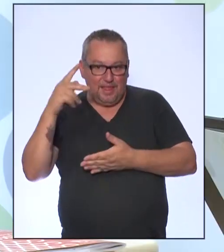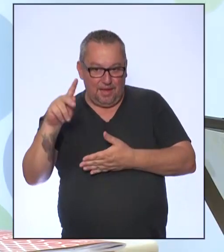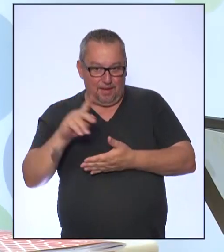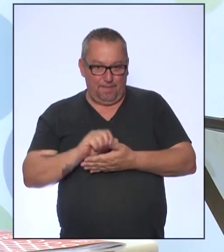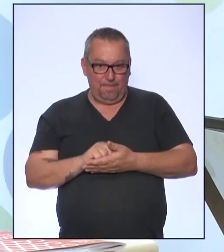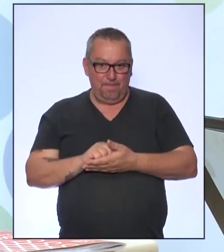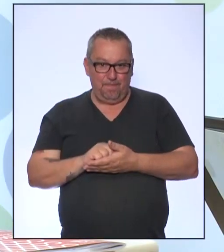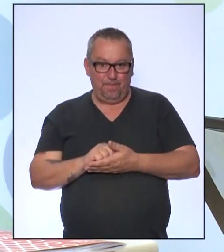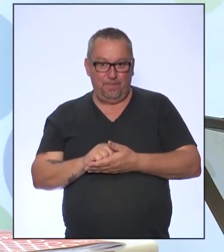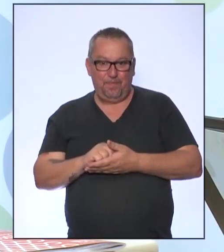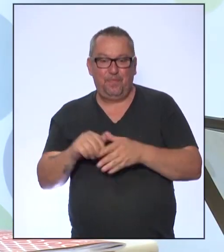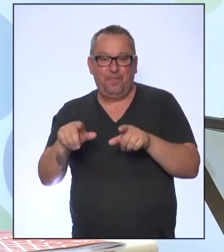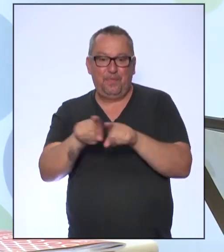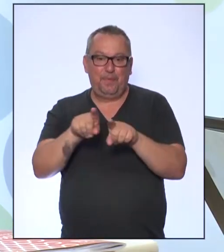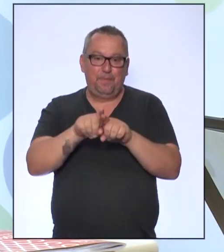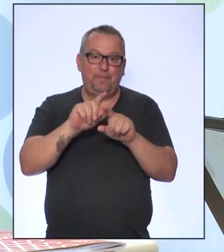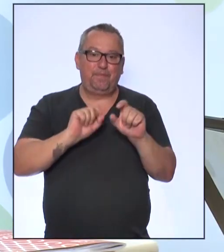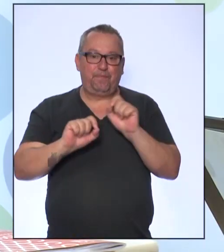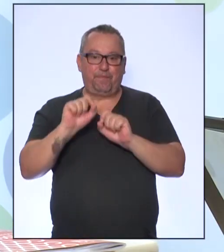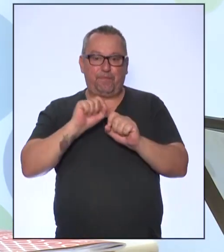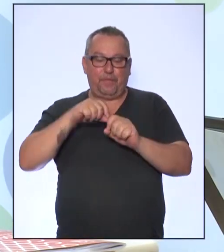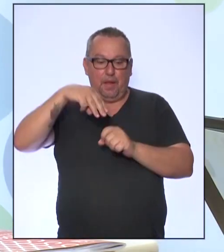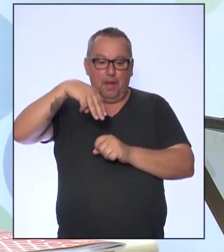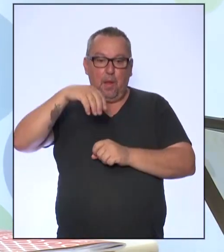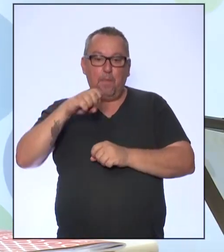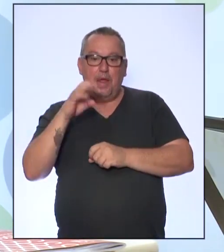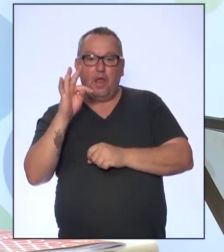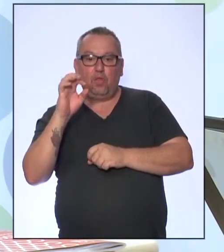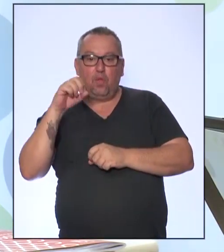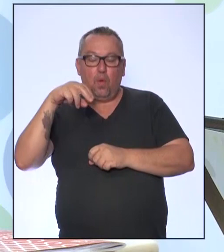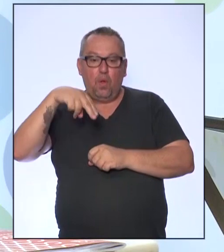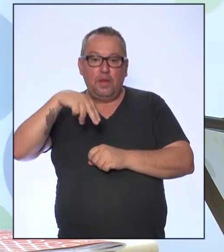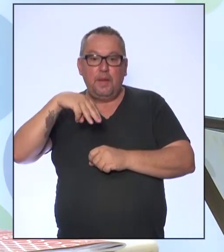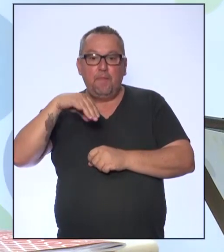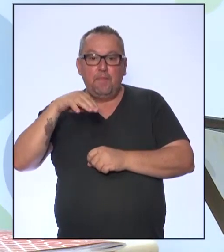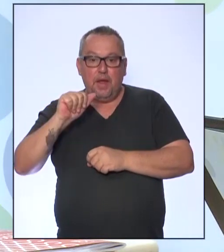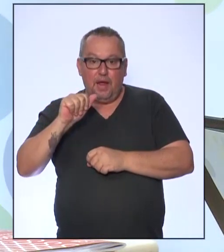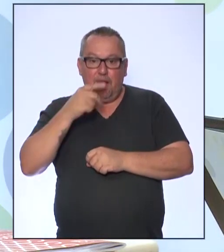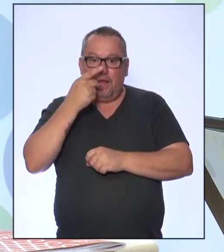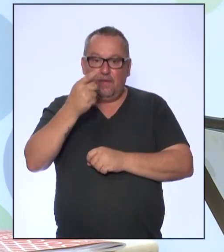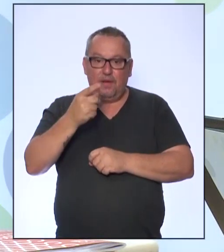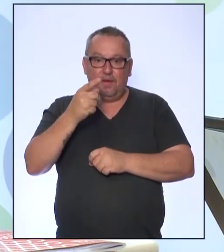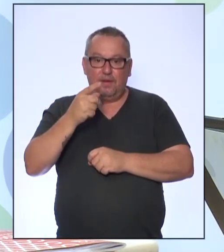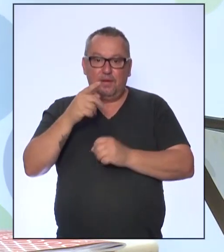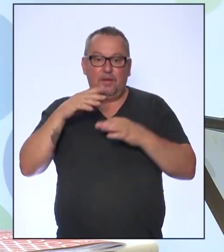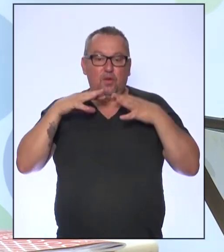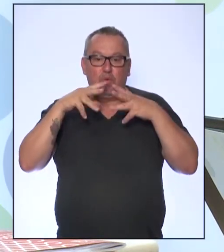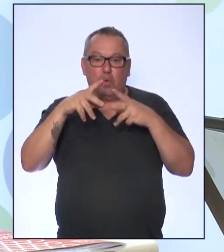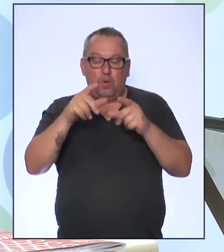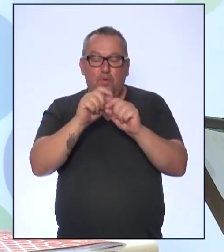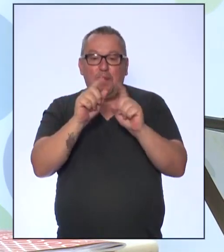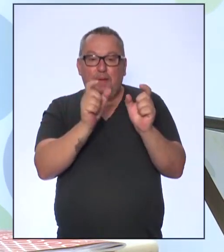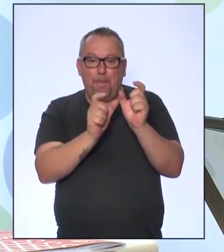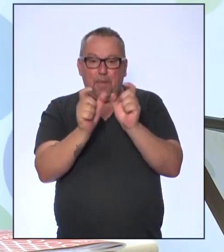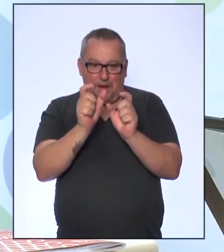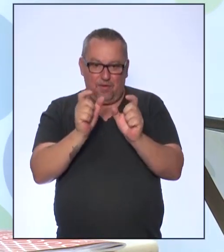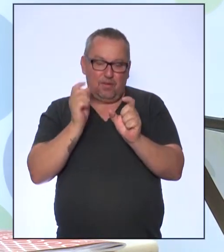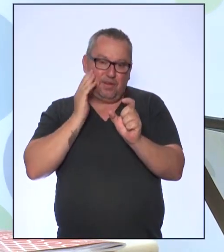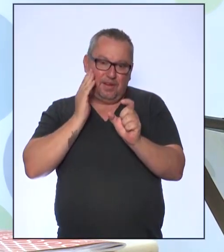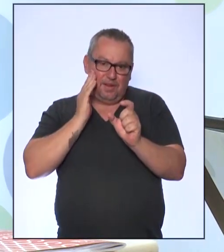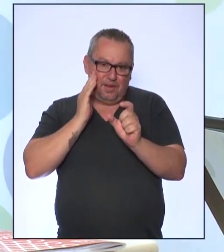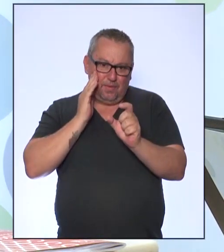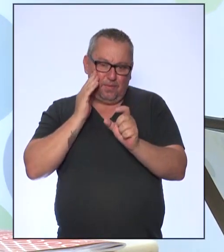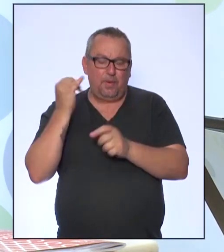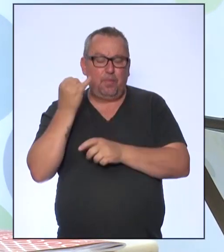Exatamente. Então, a metonímia, normalmente as pessoas falam, é o todo pelas partes. É muito importante